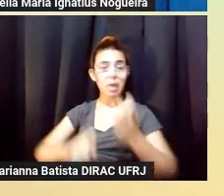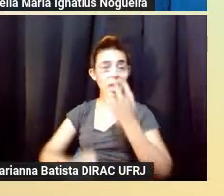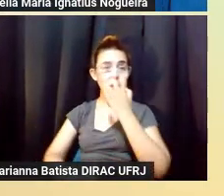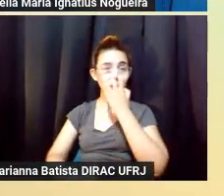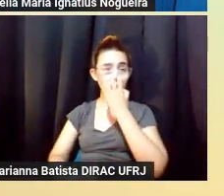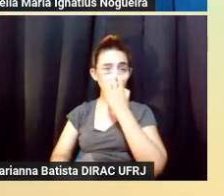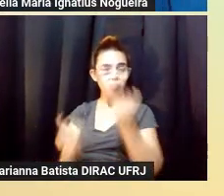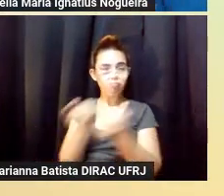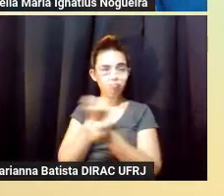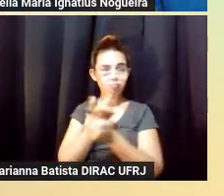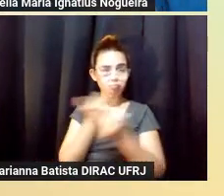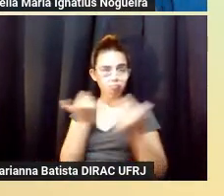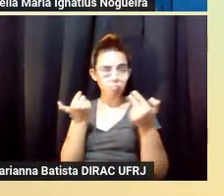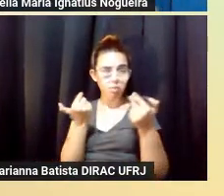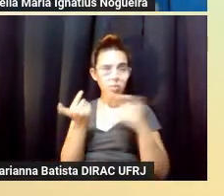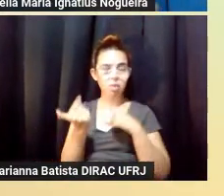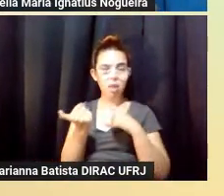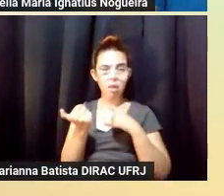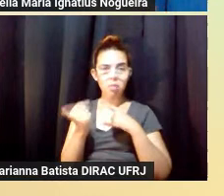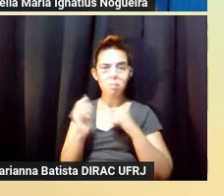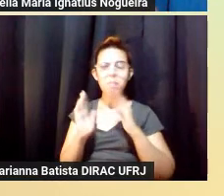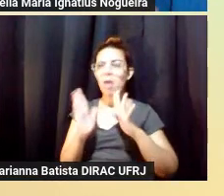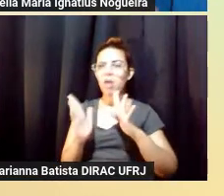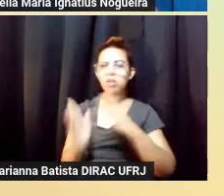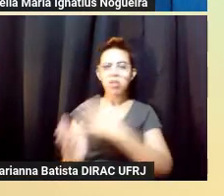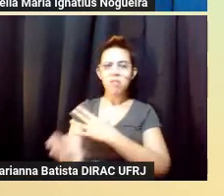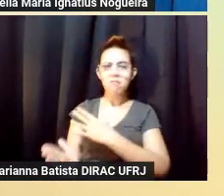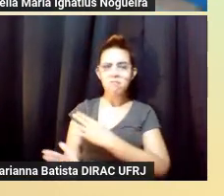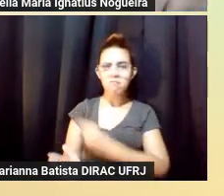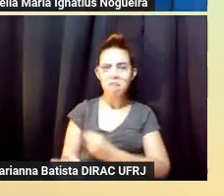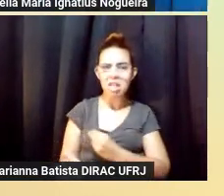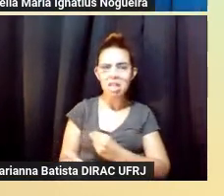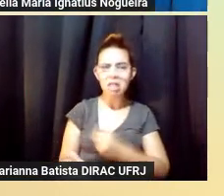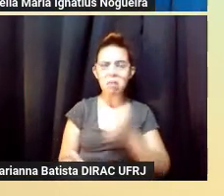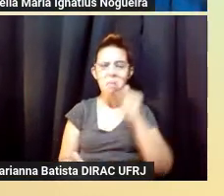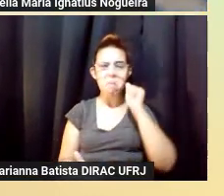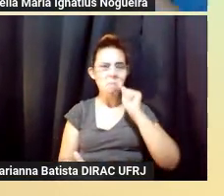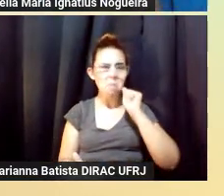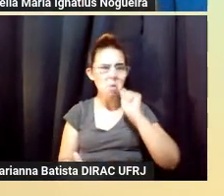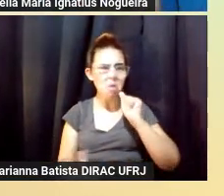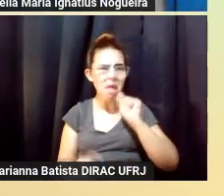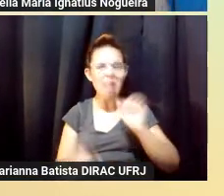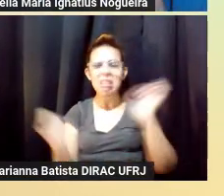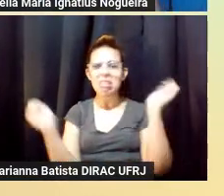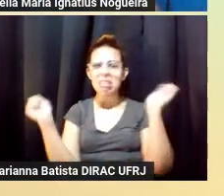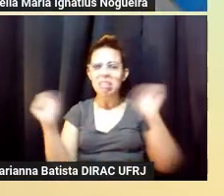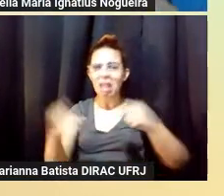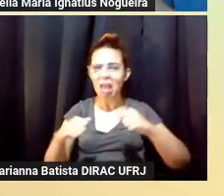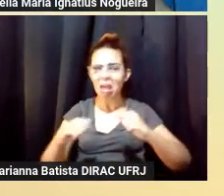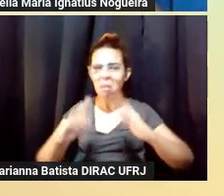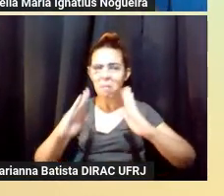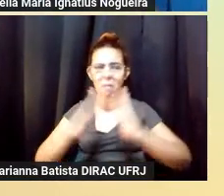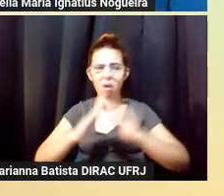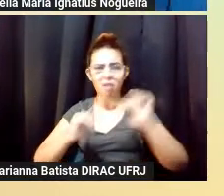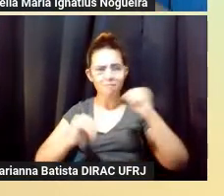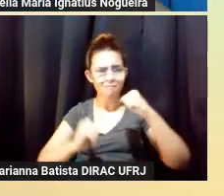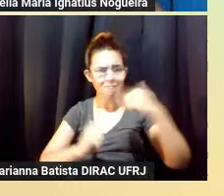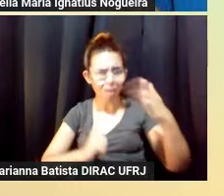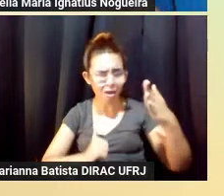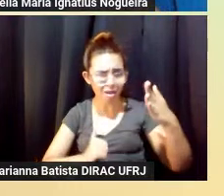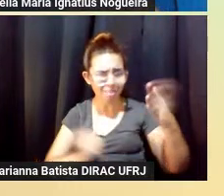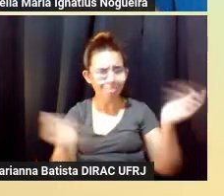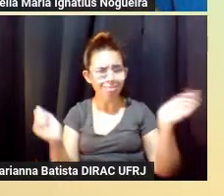de casa, não morava fora de casa, e aí a única faculdade que tinha na minha cidade, Tupã,